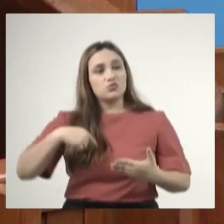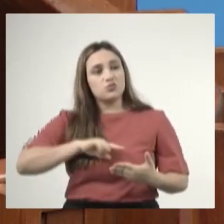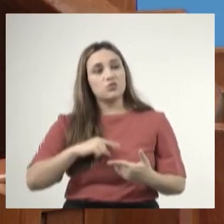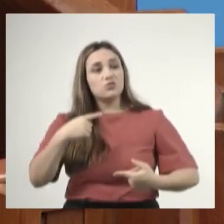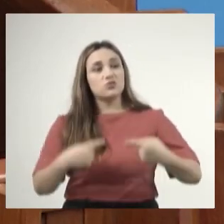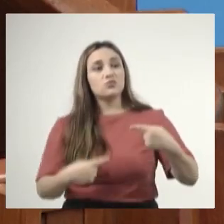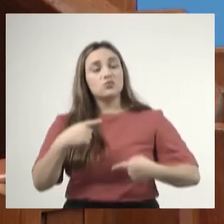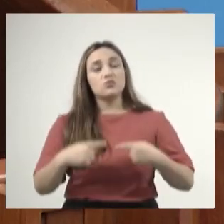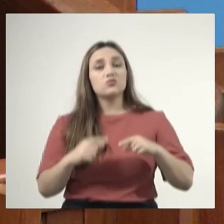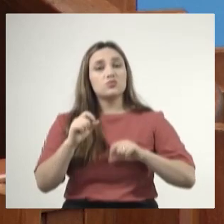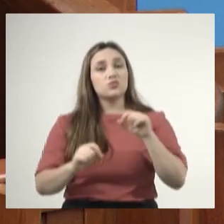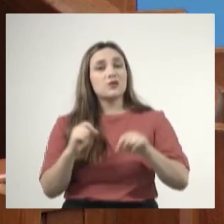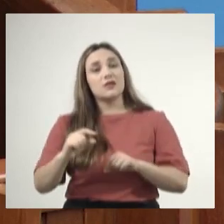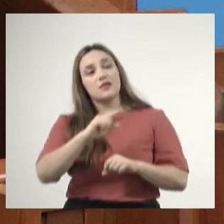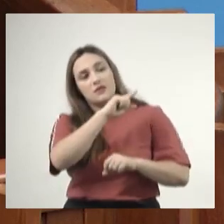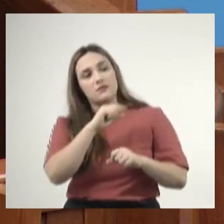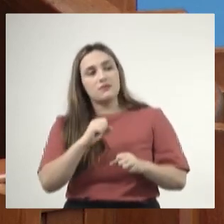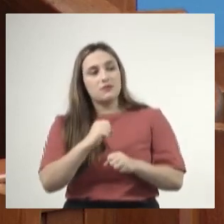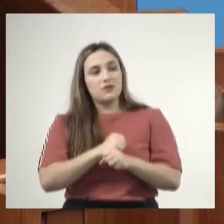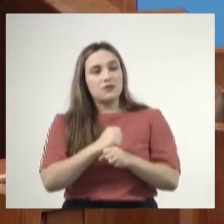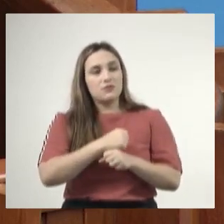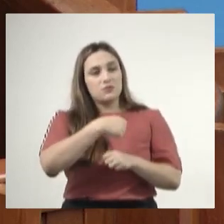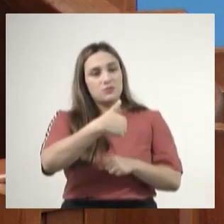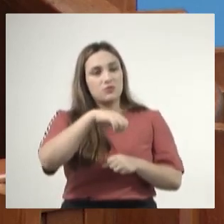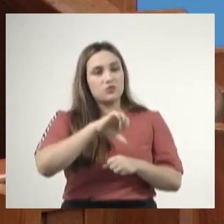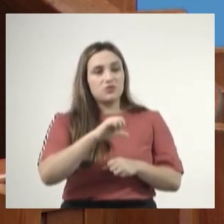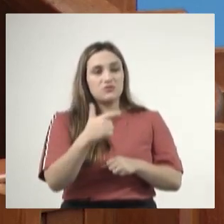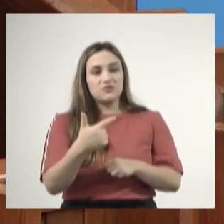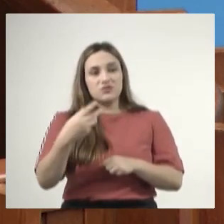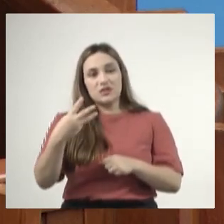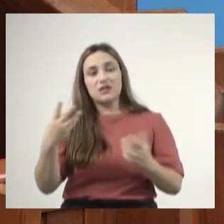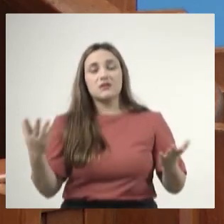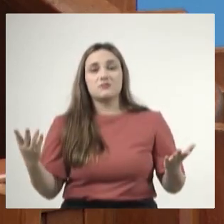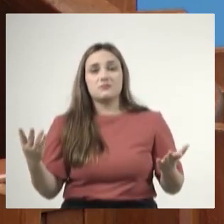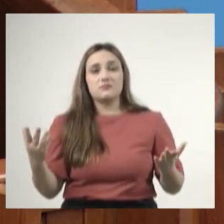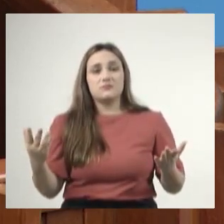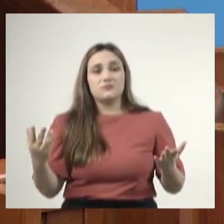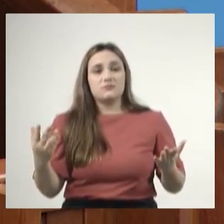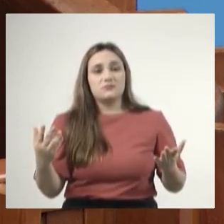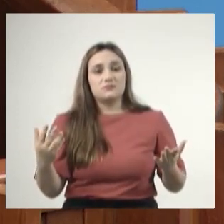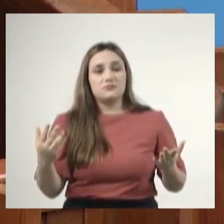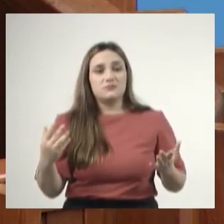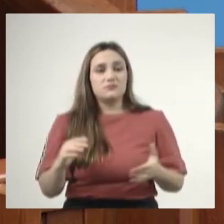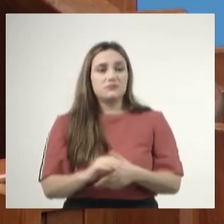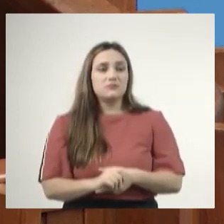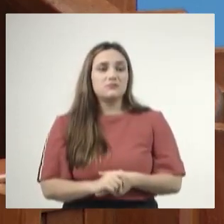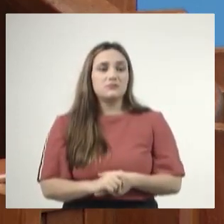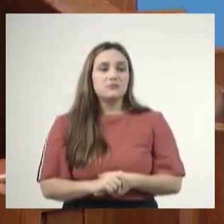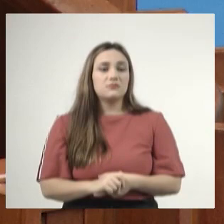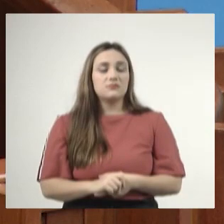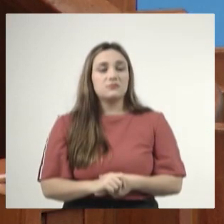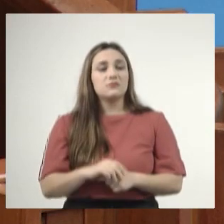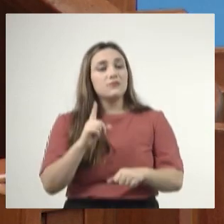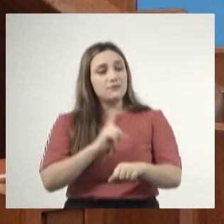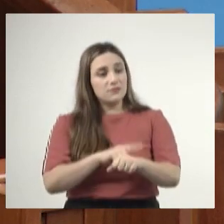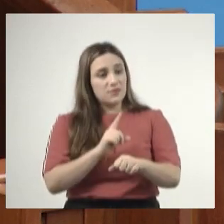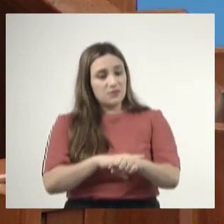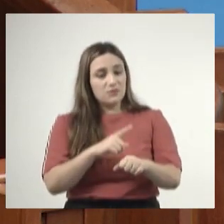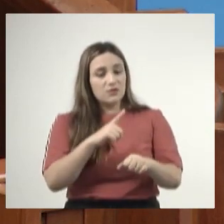quê? Nós estamos discutindo que em 1923, quando foi titulada essa